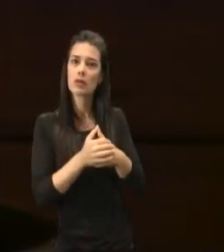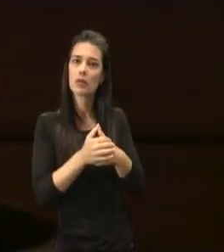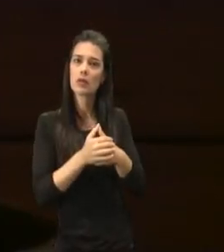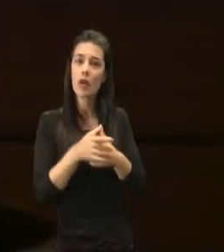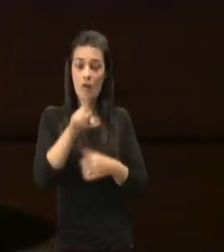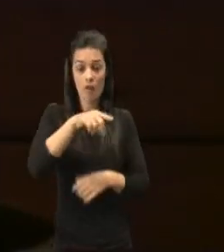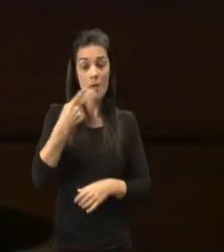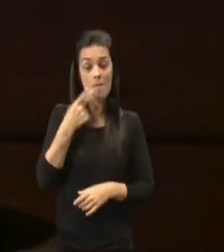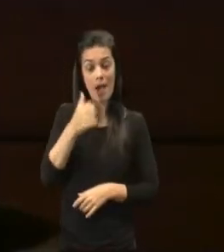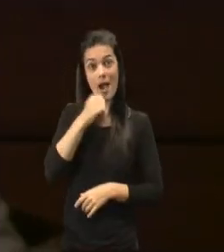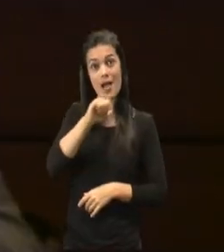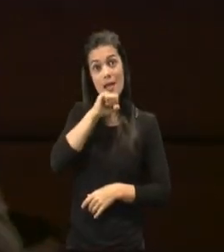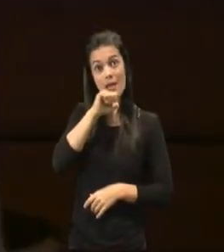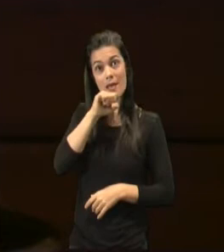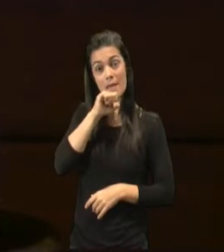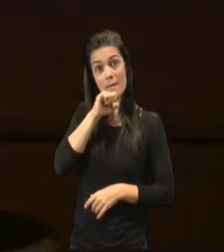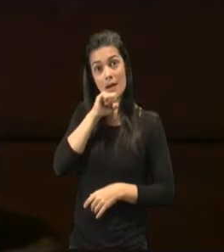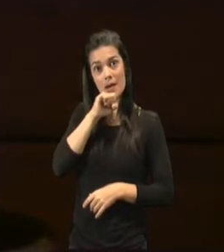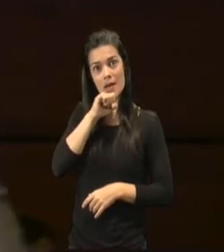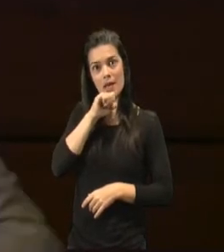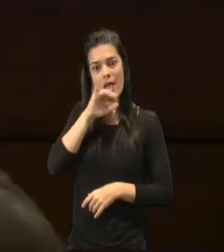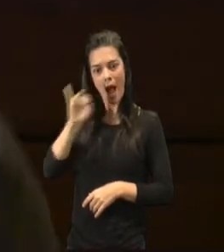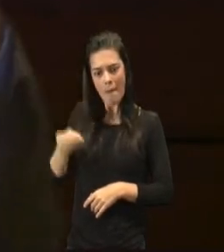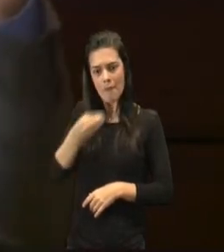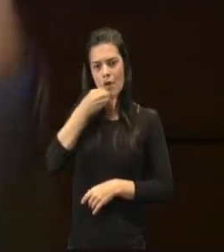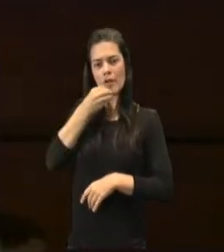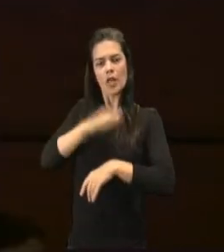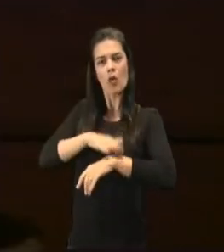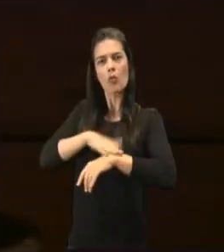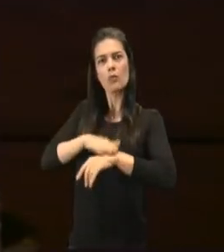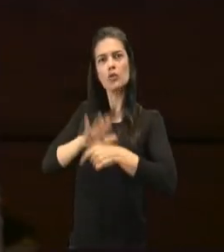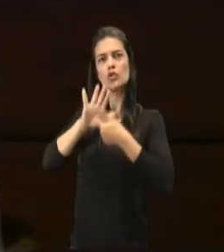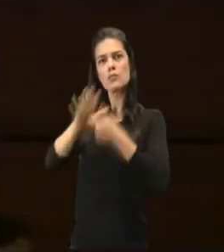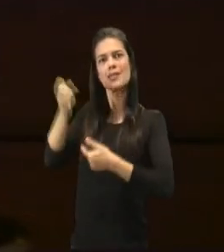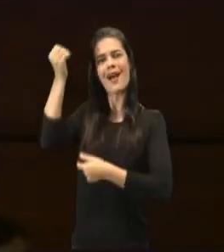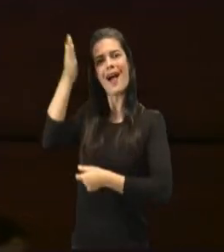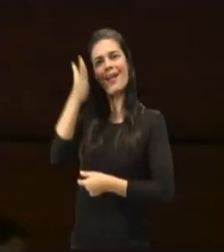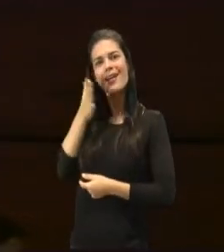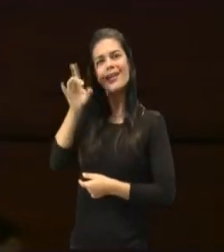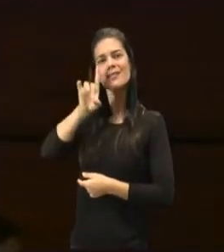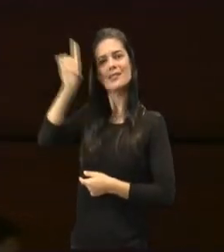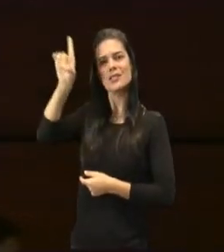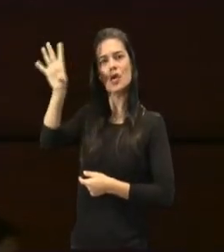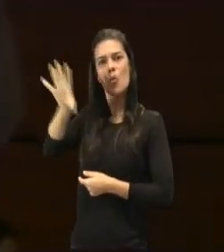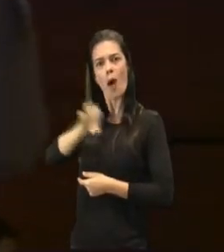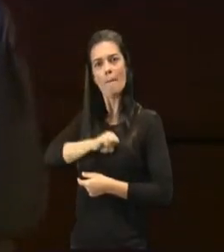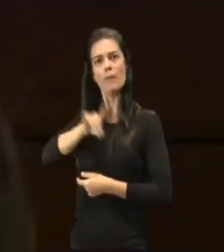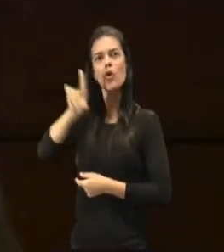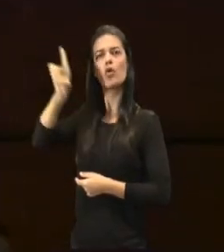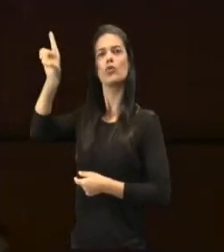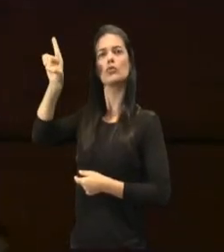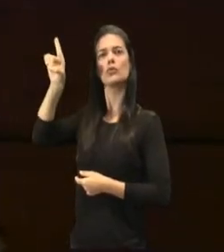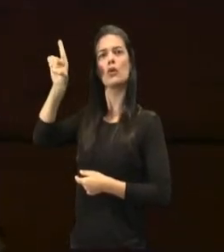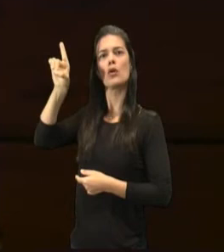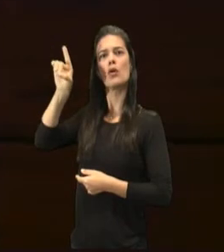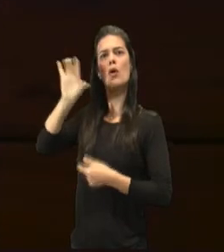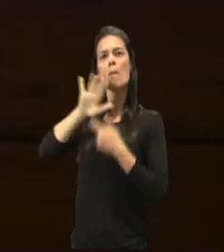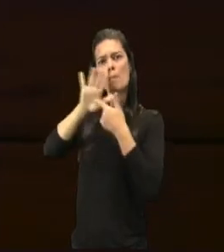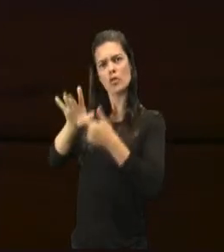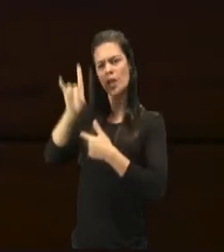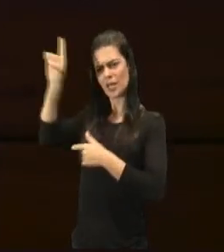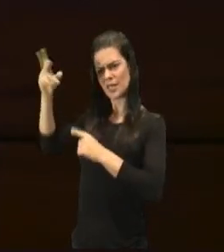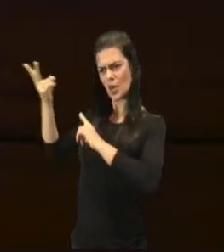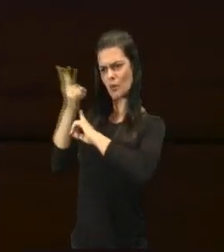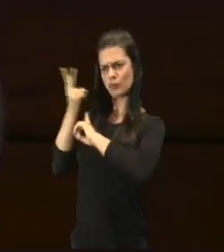este momento de ansiedade, demonstrar o amor de Deus, demonstrar a graça de Deus por essas pessoas, demonstrar que Deus é o nosso refúgio e